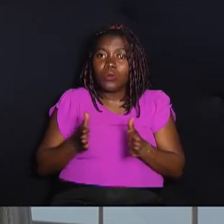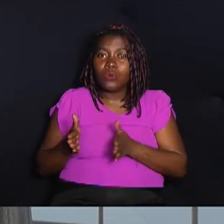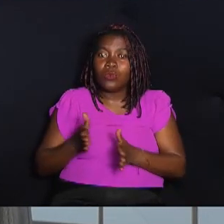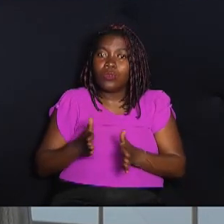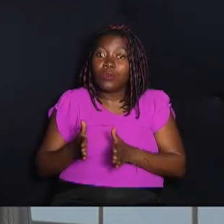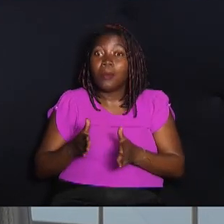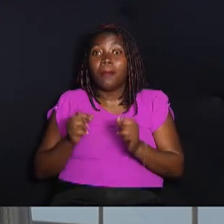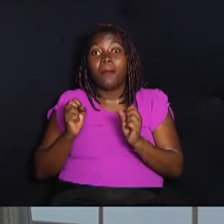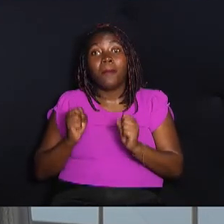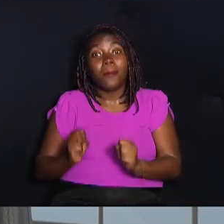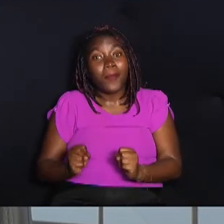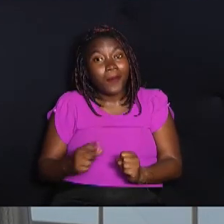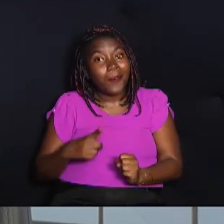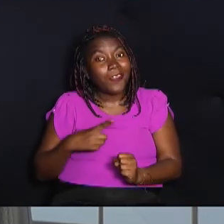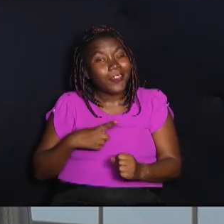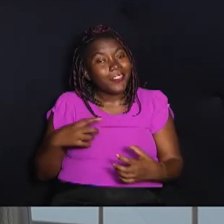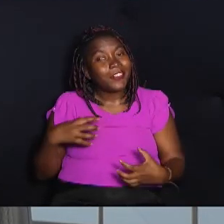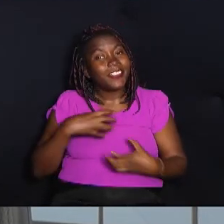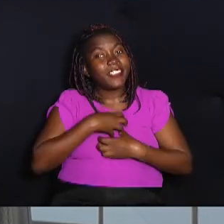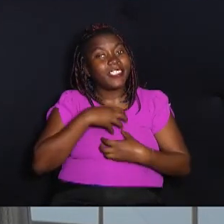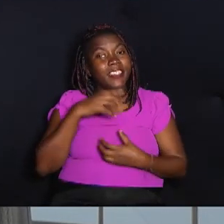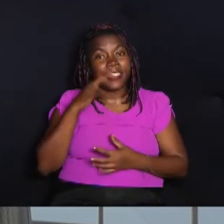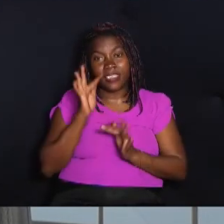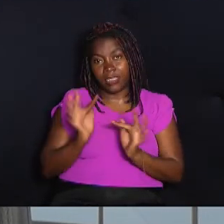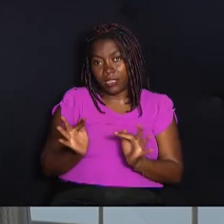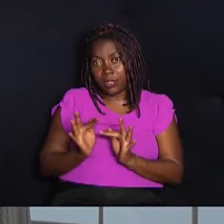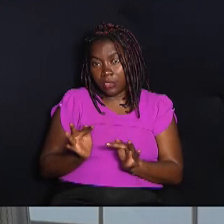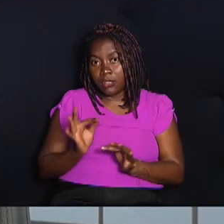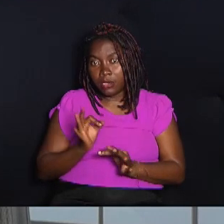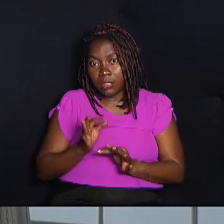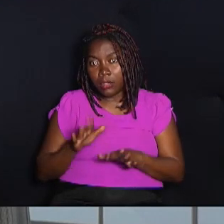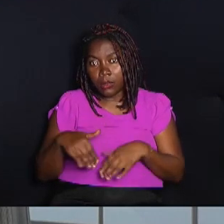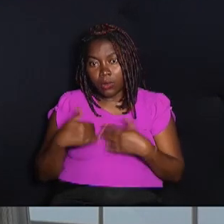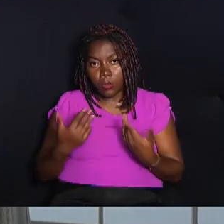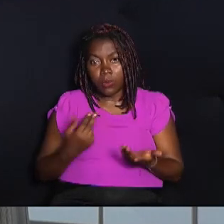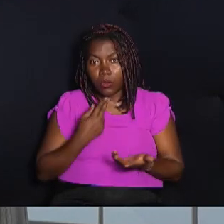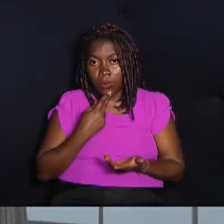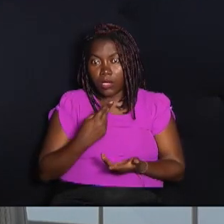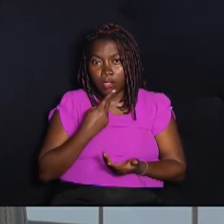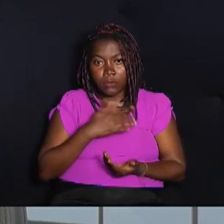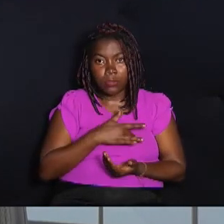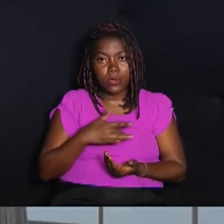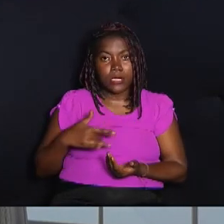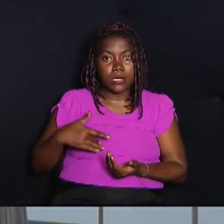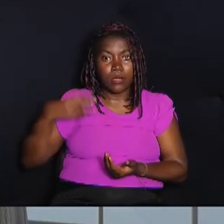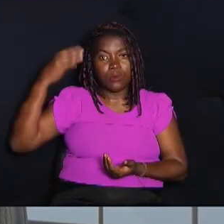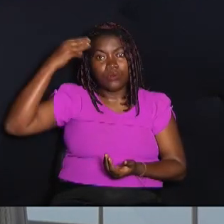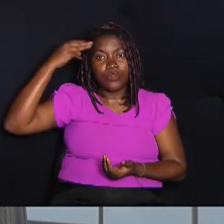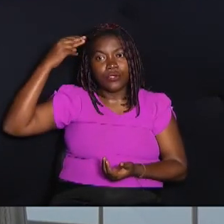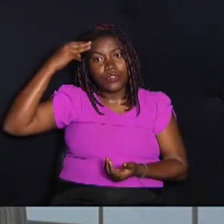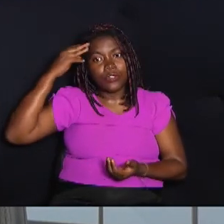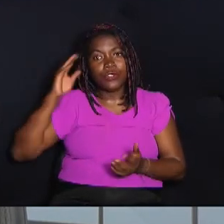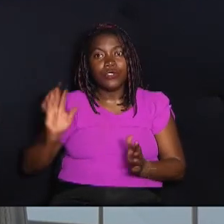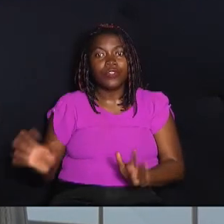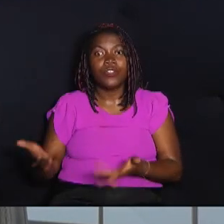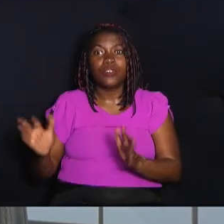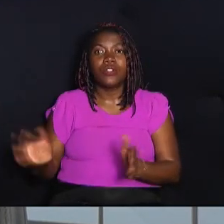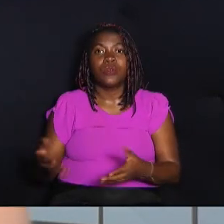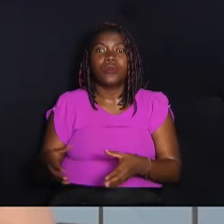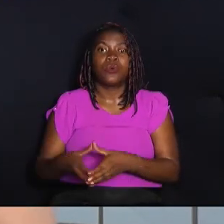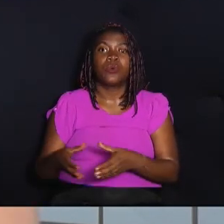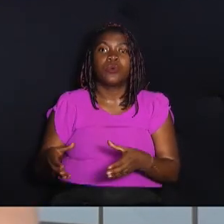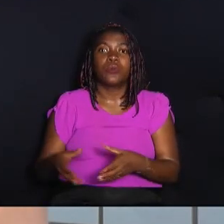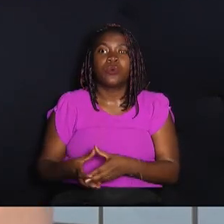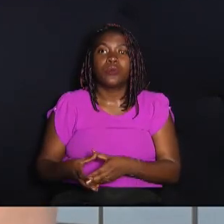podem ter um efeito pequeno, né? Mas quando a gente fala de saúde mental, né, de promover um grupo,